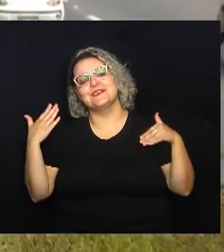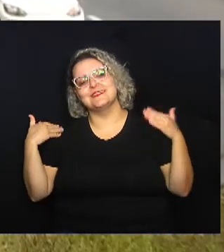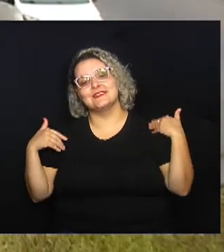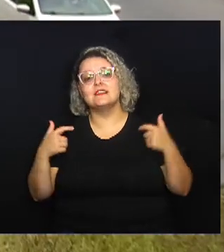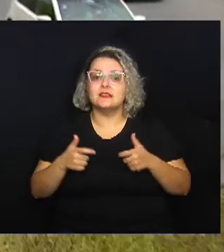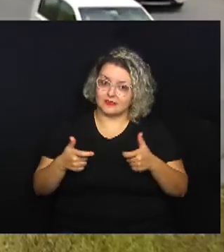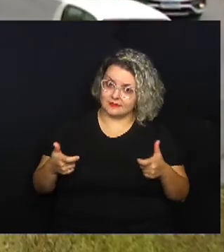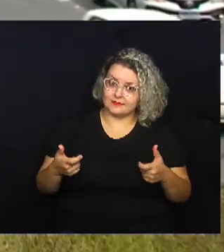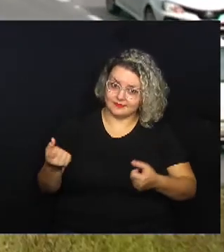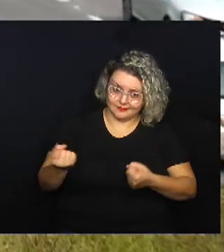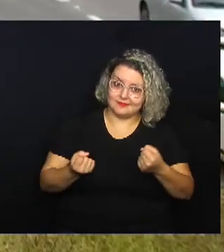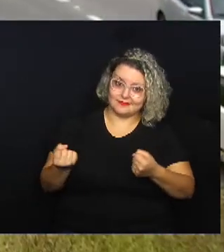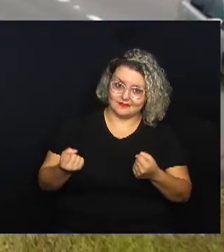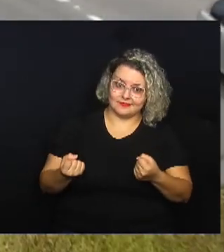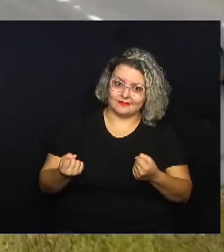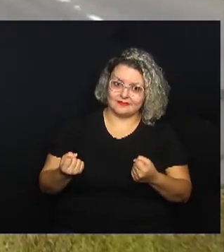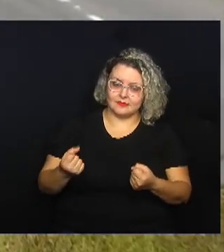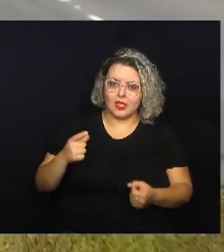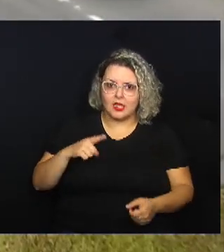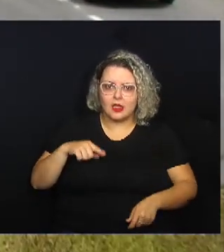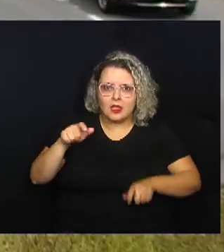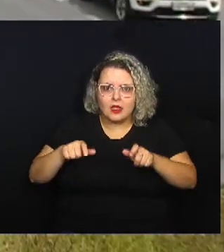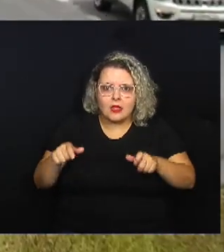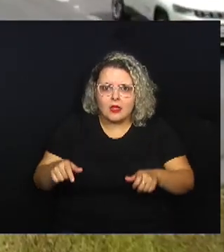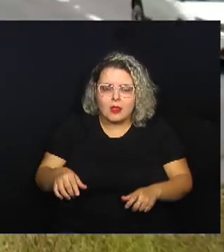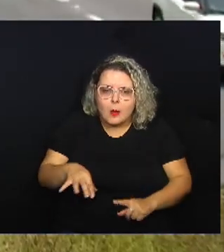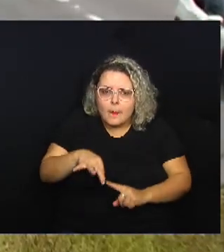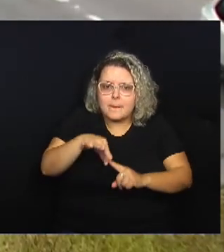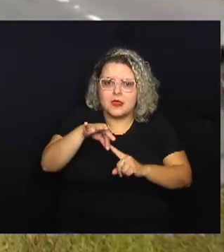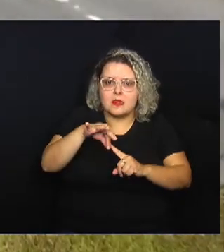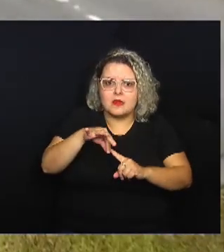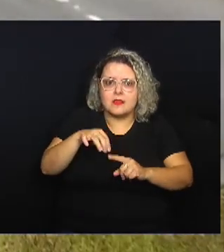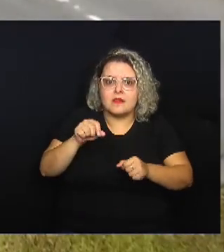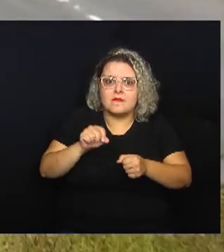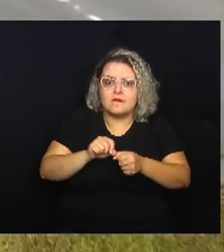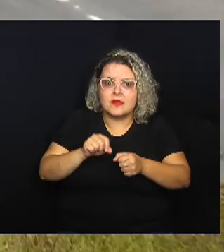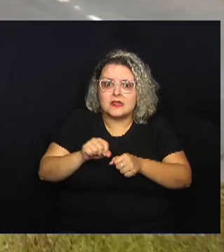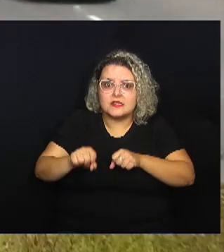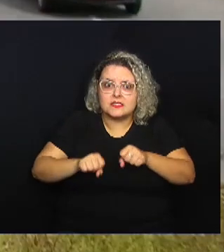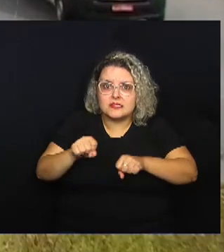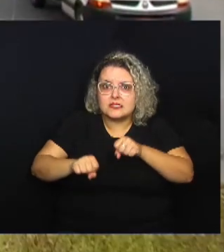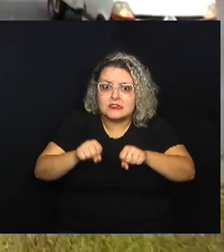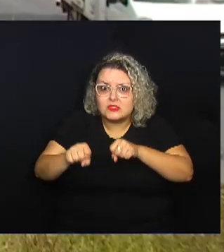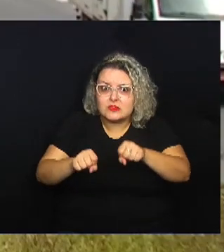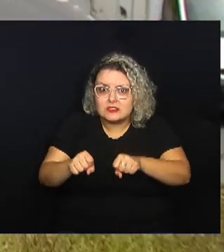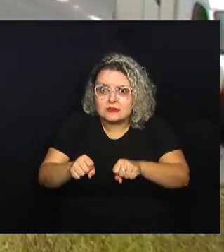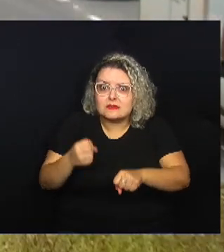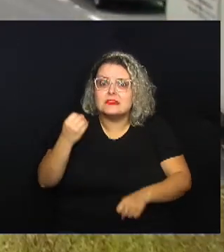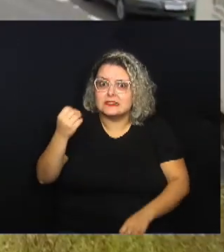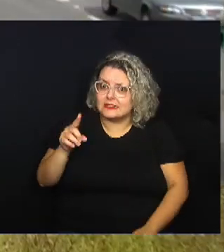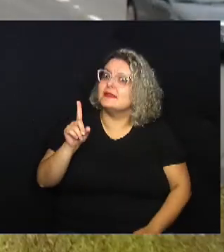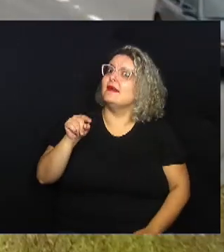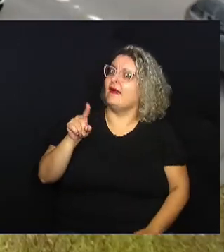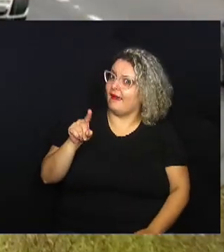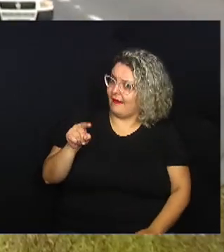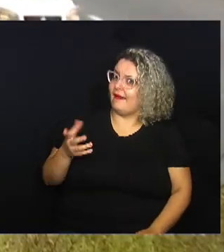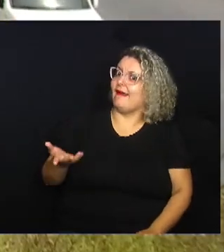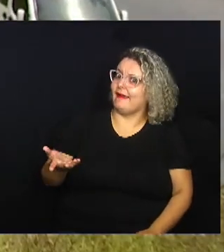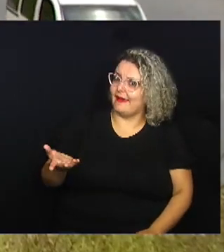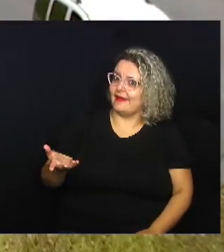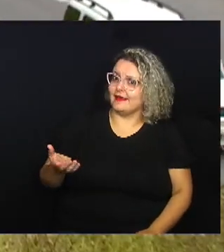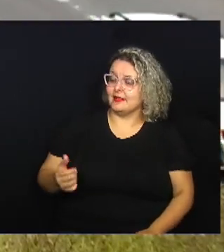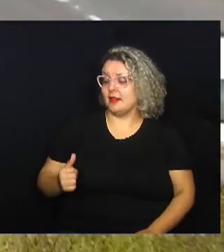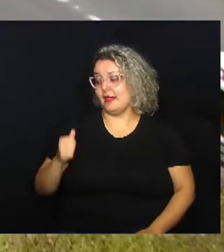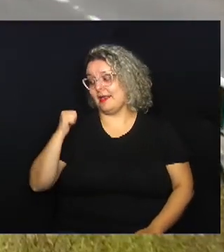vezes de carro só que tem gente que prefere fazer essa viagem de bicicleta É isso mesmo e na